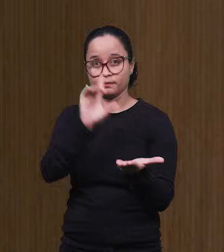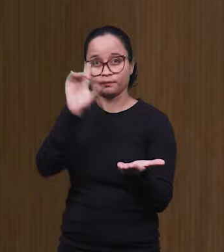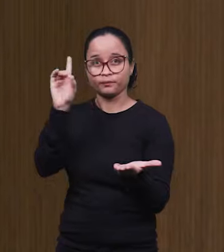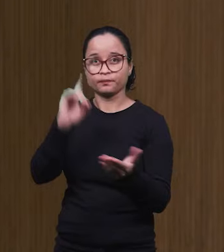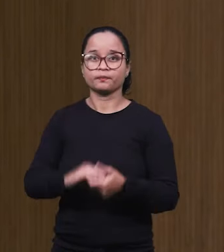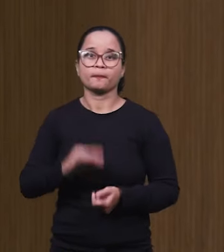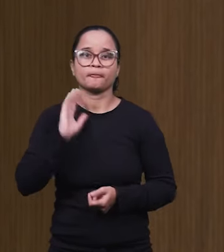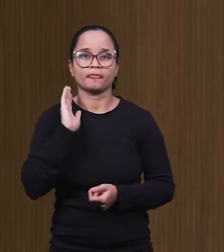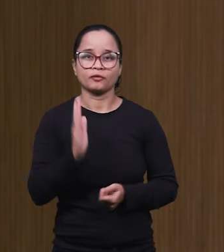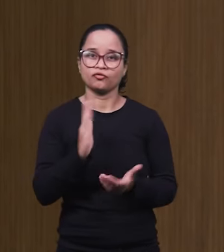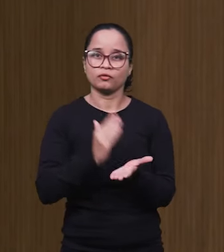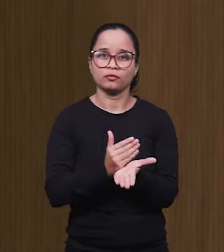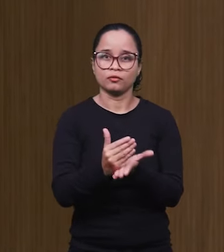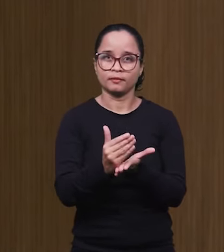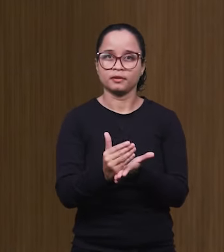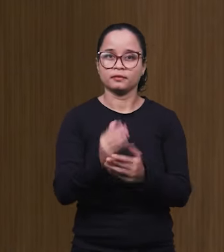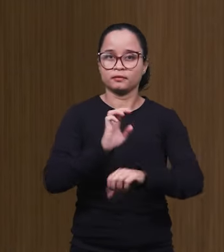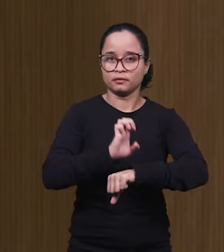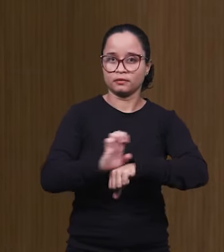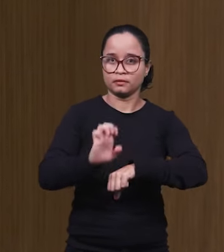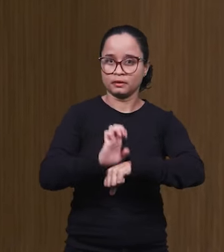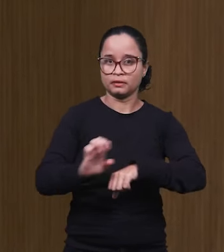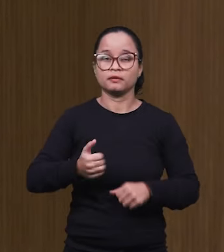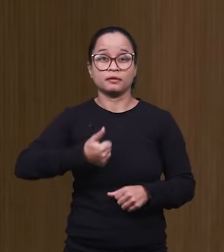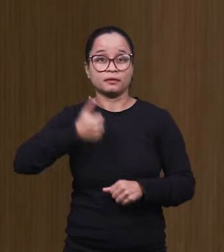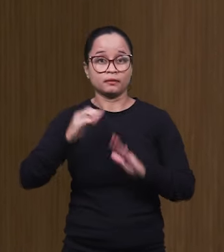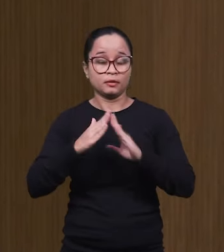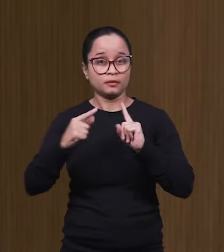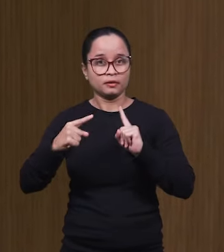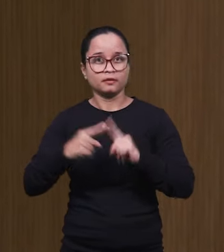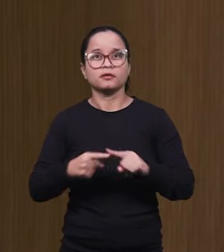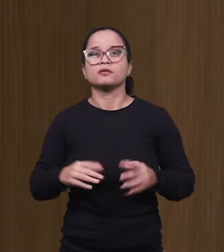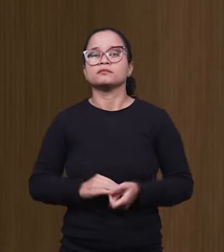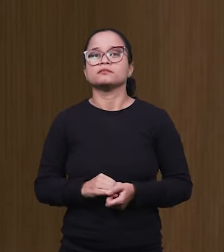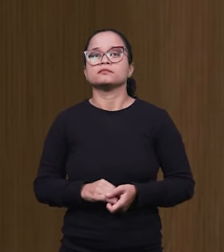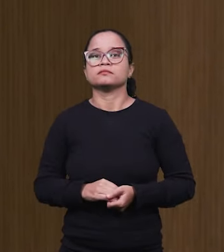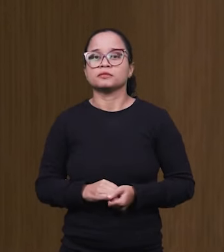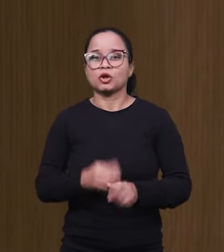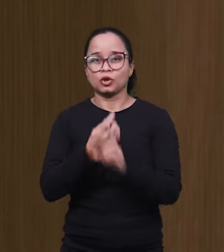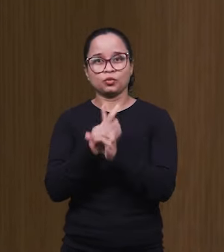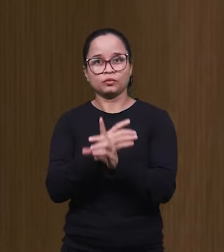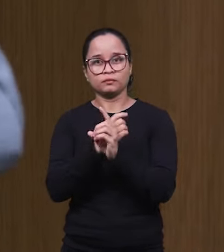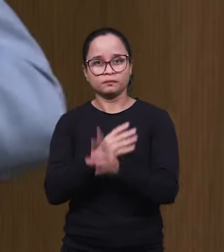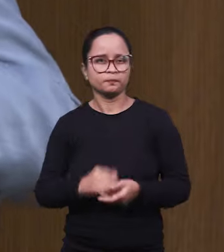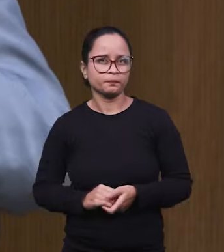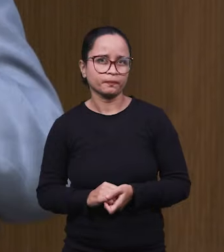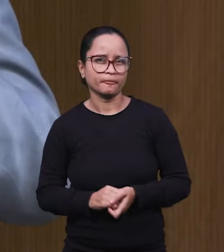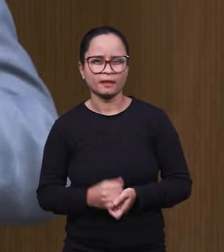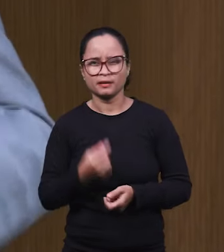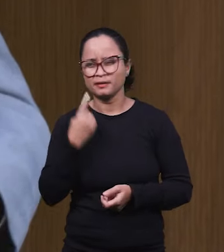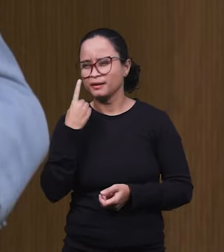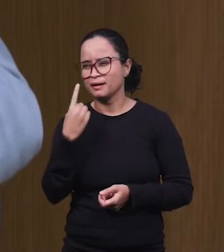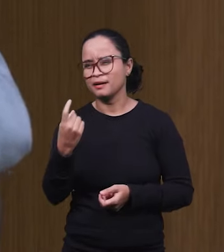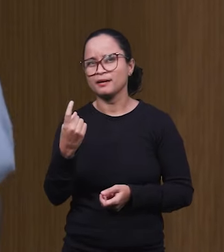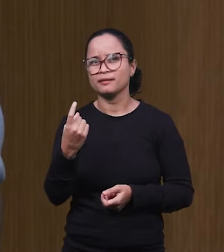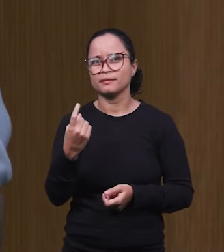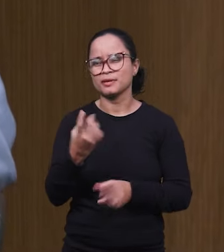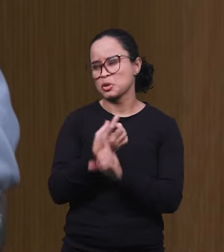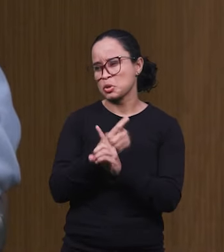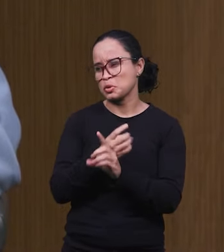palavra, já se inicia em Éfeso, na primeira igreja. É toda objeção à doutrina. Não interessava a